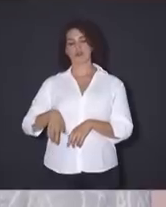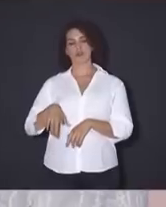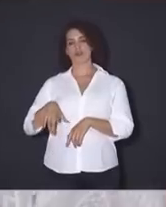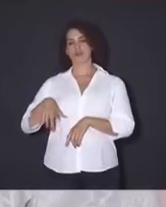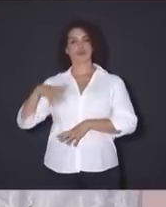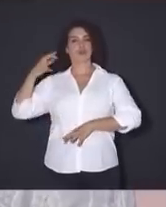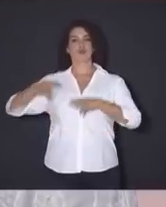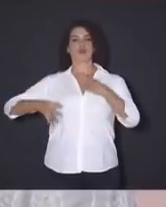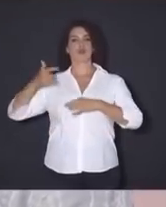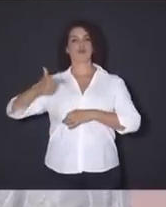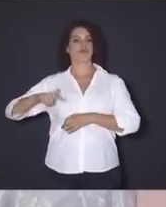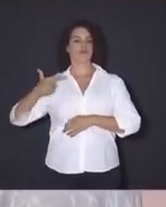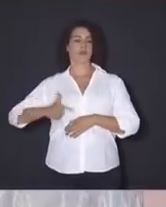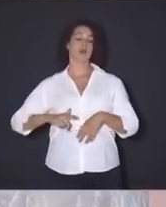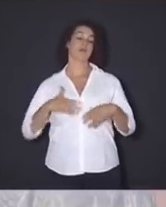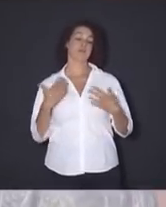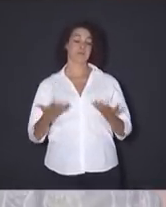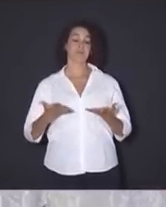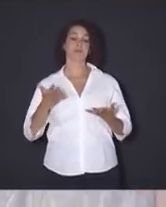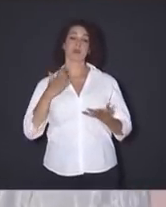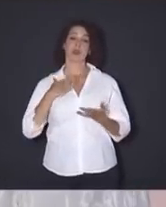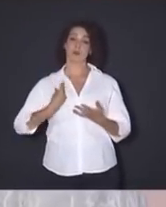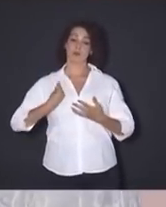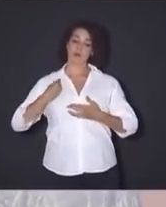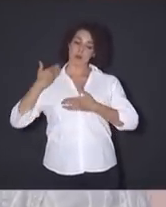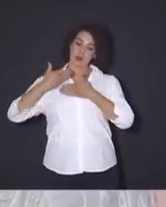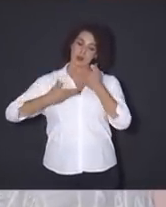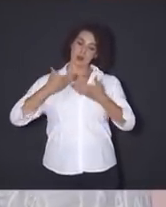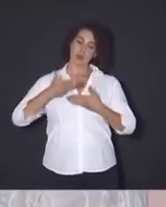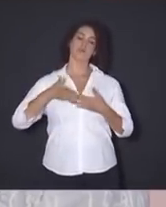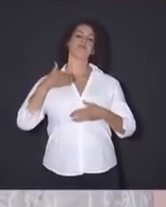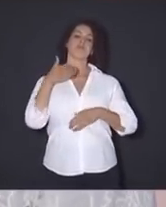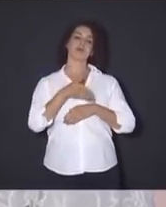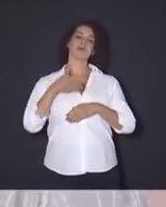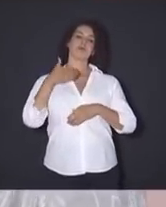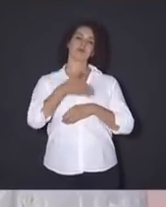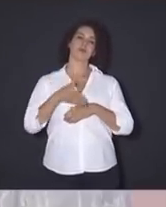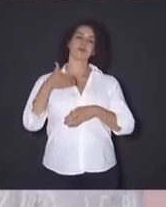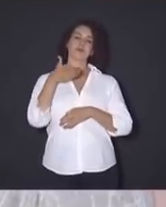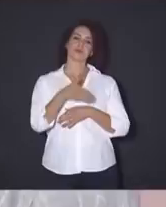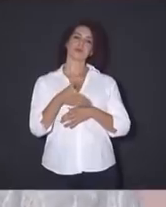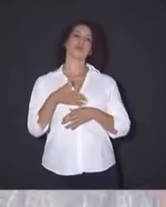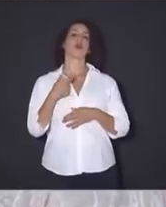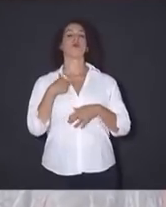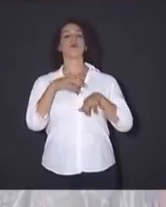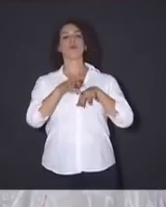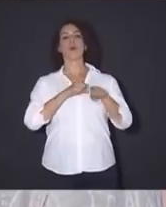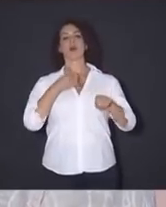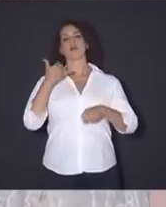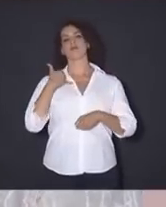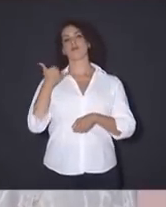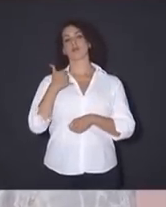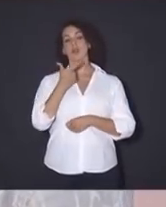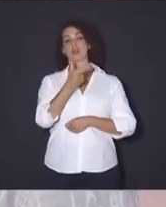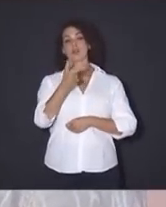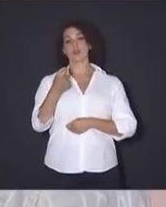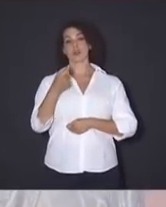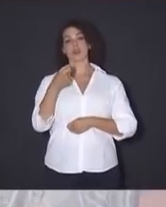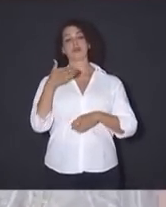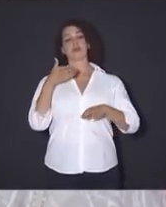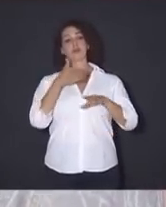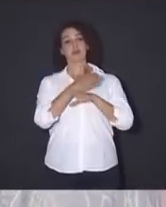e nessa minha trajetória de participação aí informei com 20 anos entrei na prefeitura